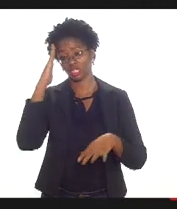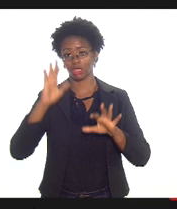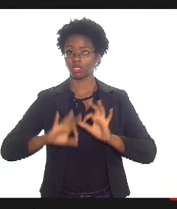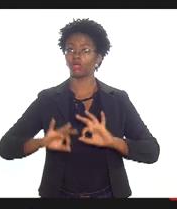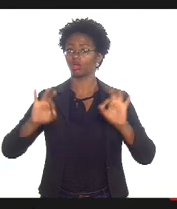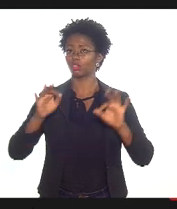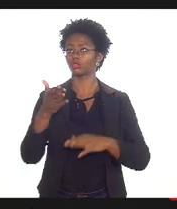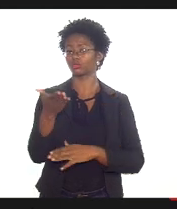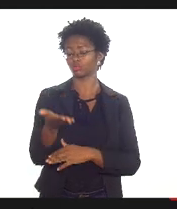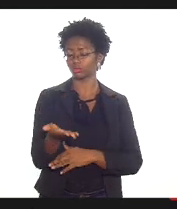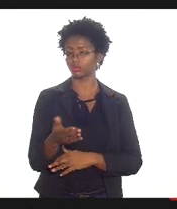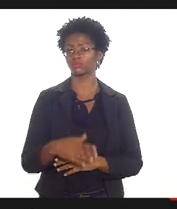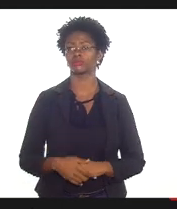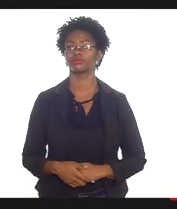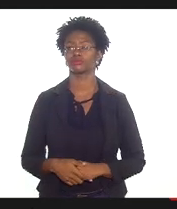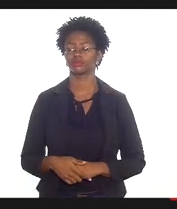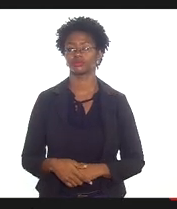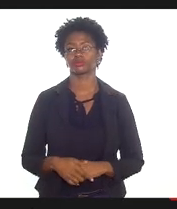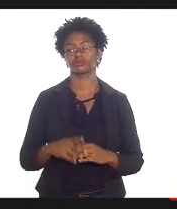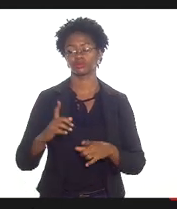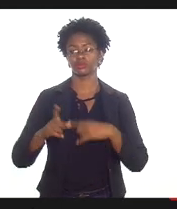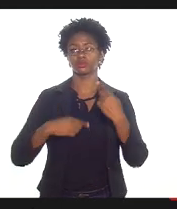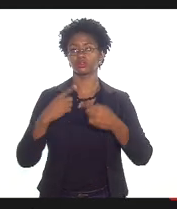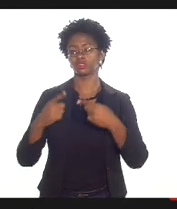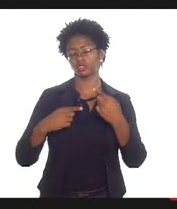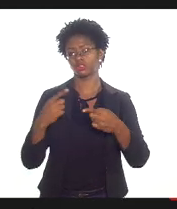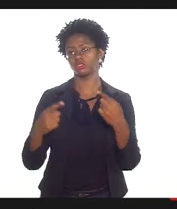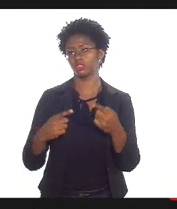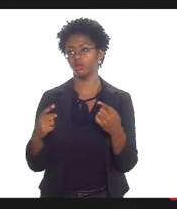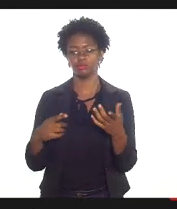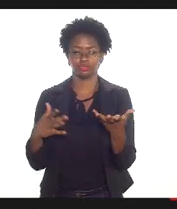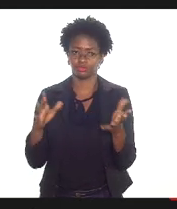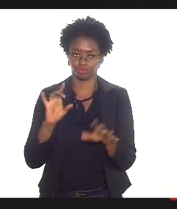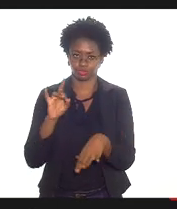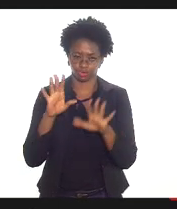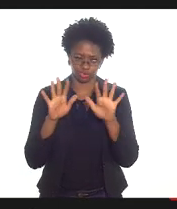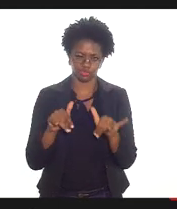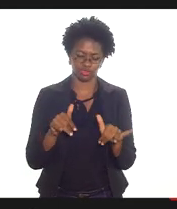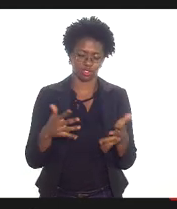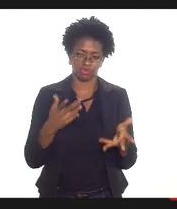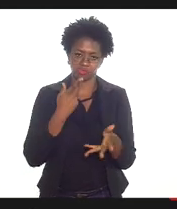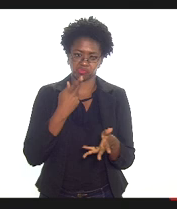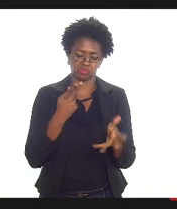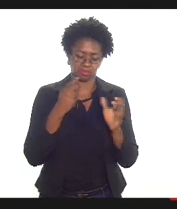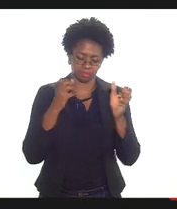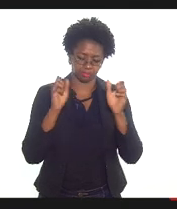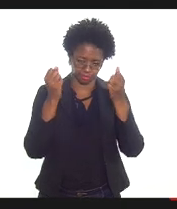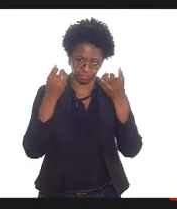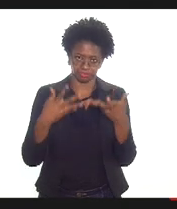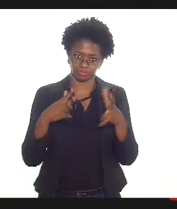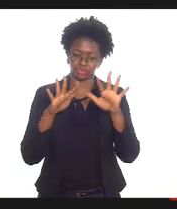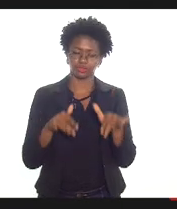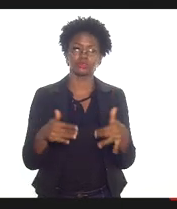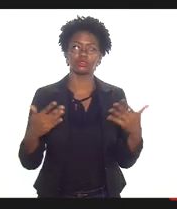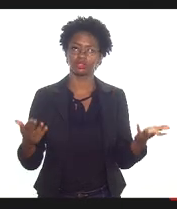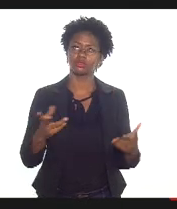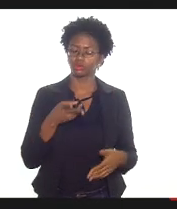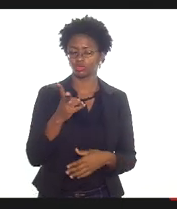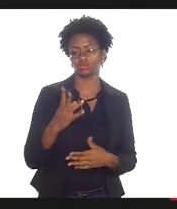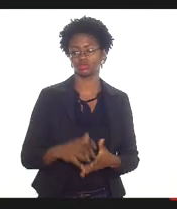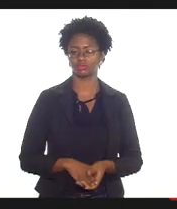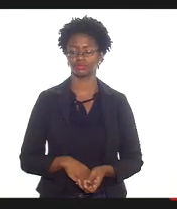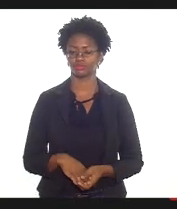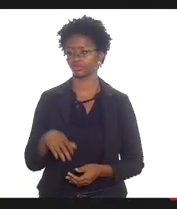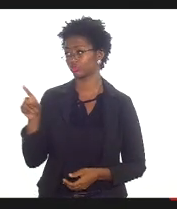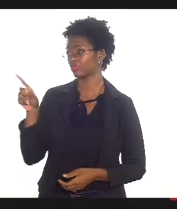entender bem isso, e em seguida fazemos algumas considerações finais. Tá? Vamos seguir, Matias, por favor,